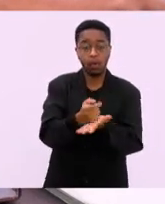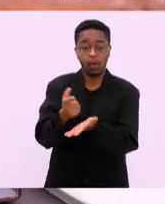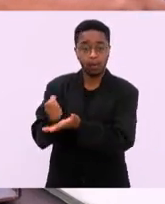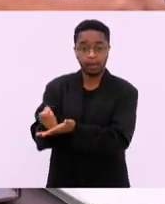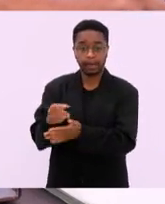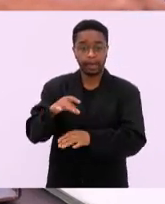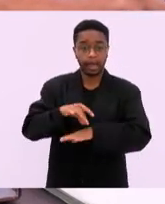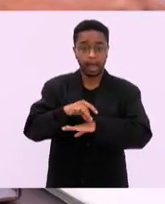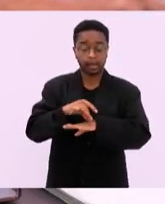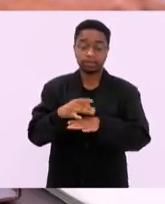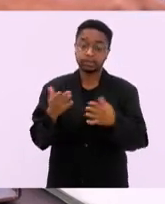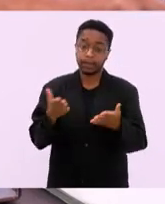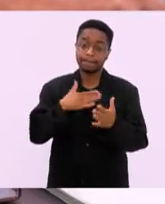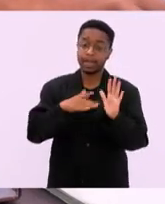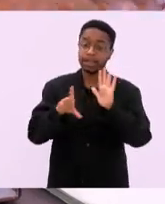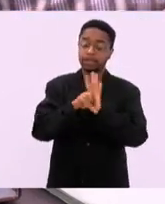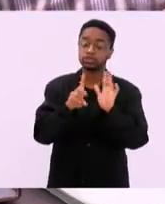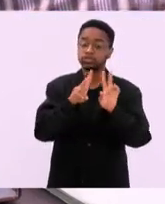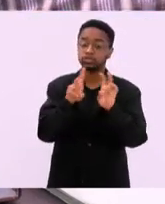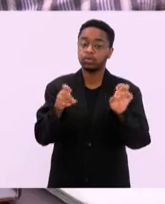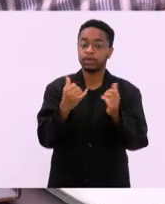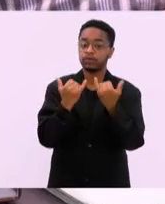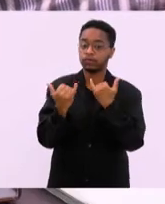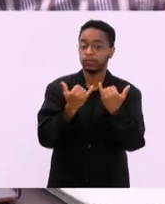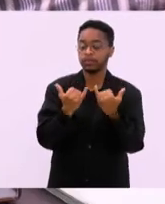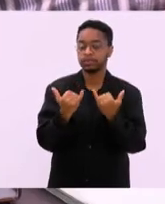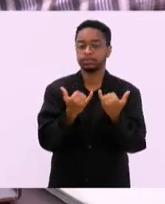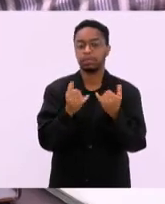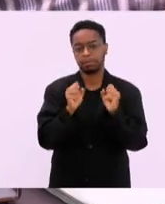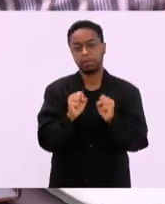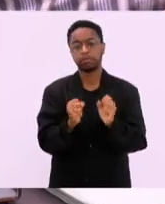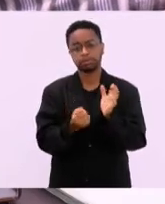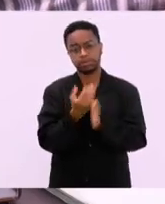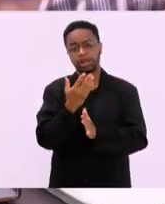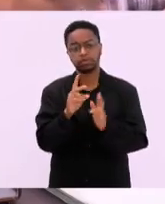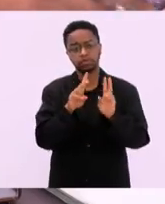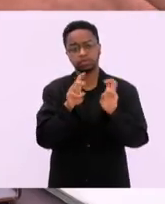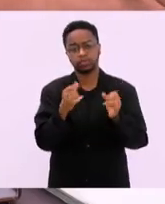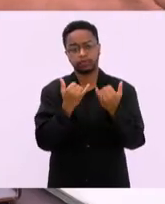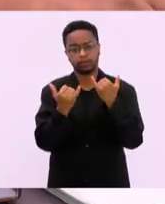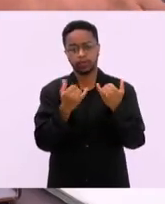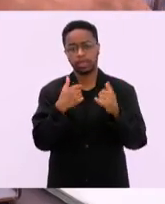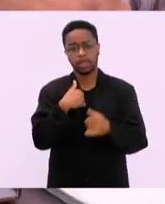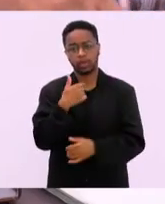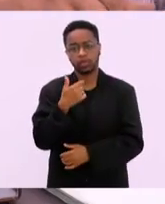sobre informação. Então, a gente pode legislar sobre informação. Eu não estou